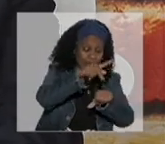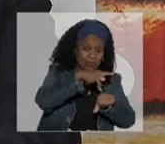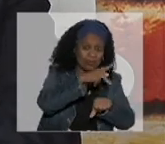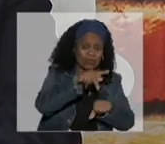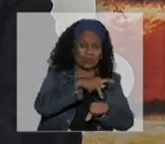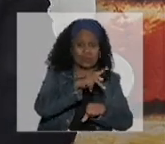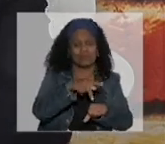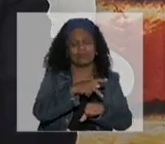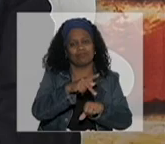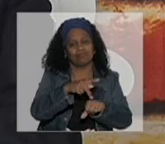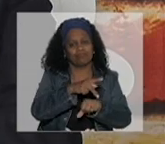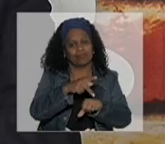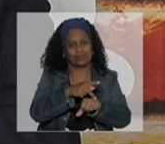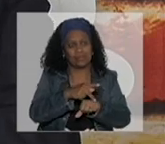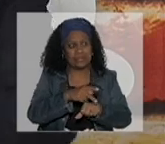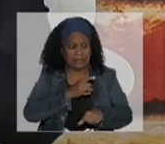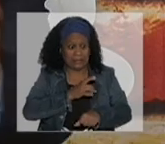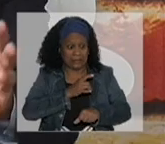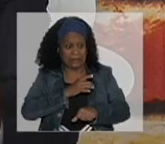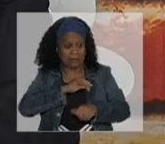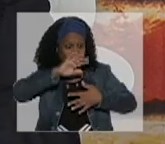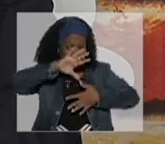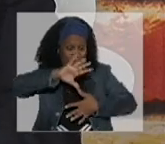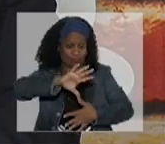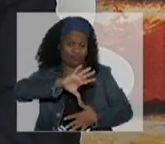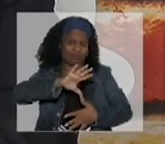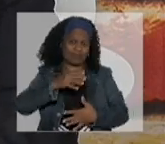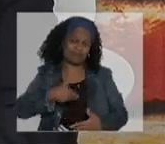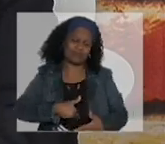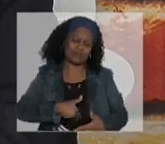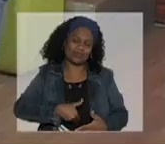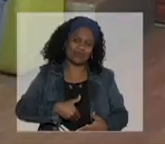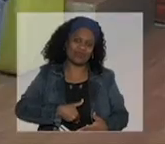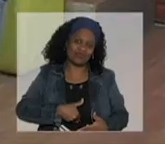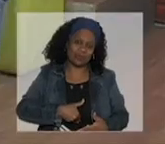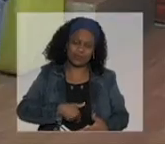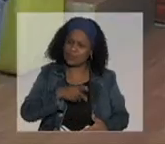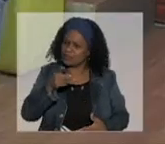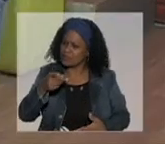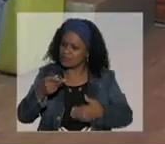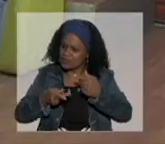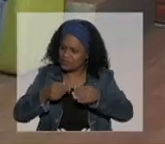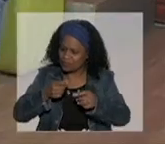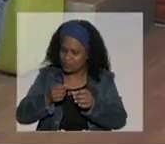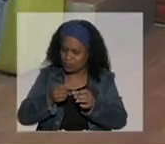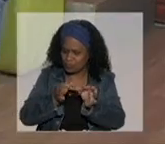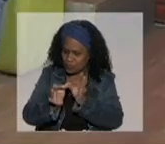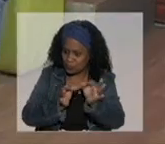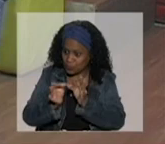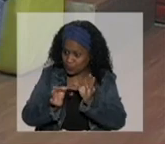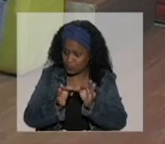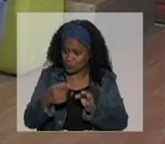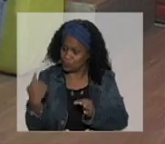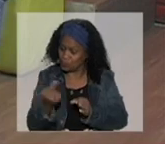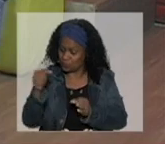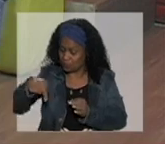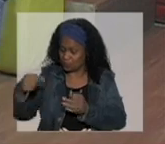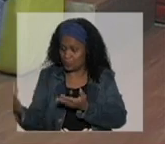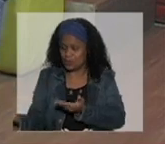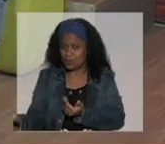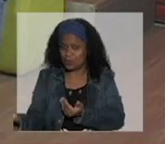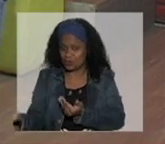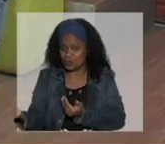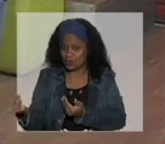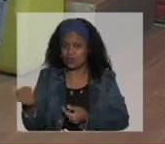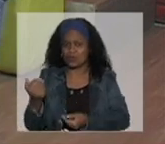do nosso país a esse medonho mapa, que é o mapa da fome. Deputado, você falou aí de programas sociais, a gente está aqui com jovens